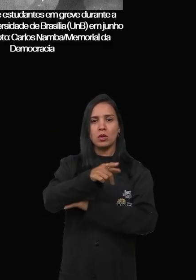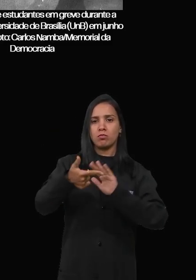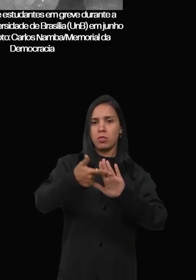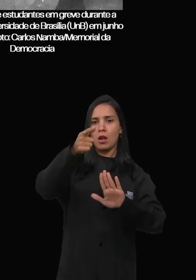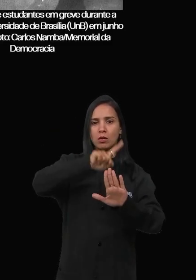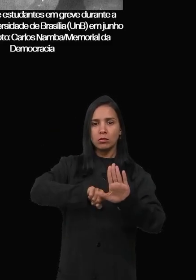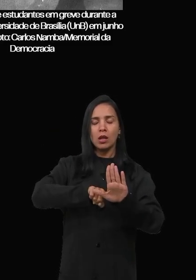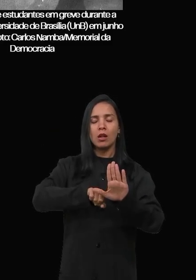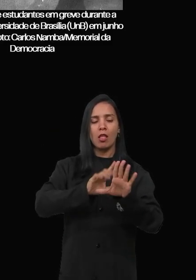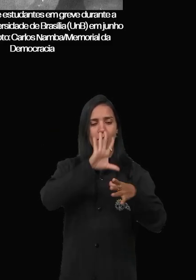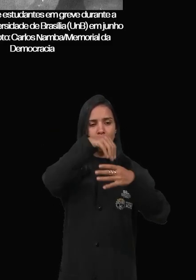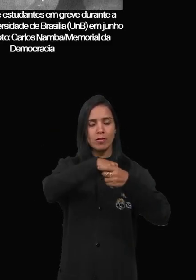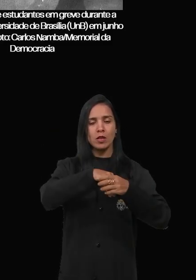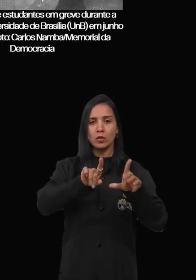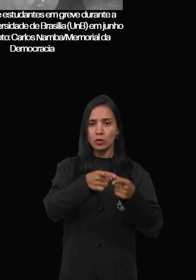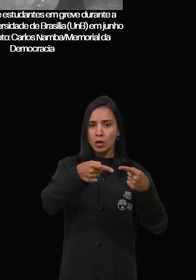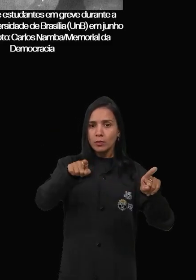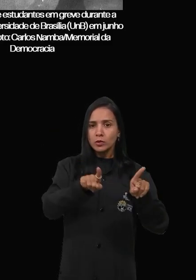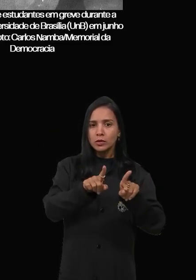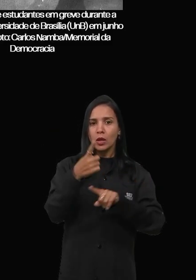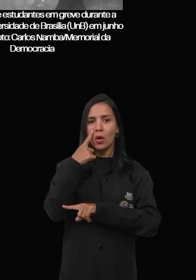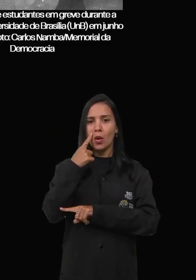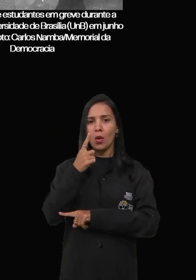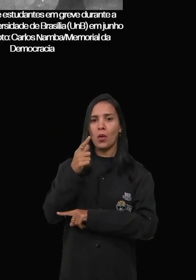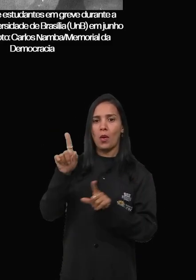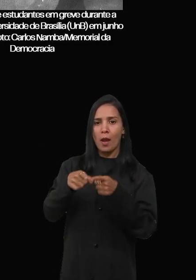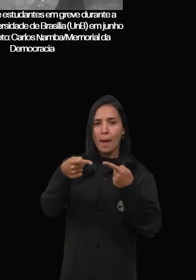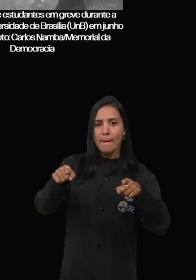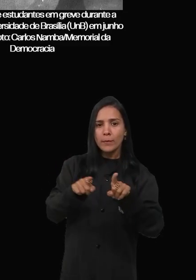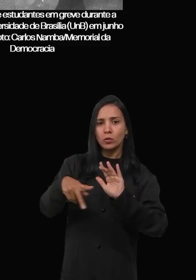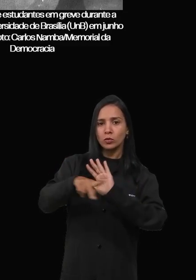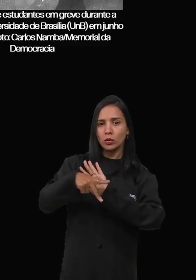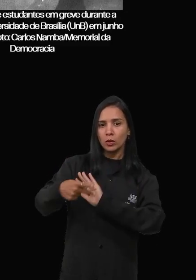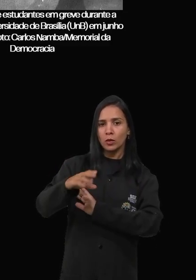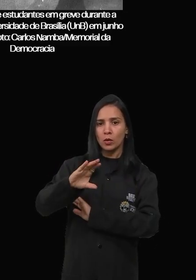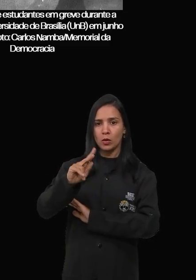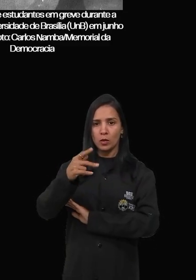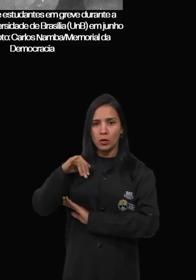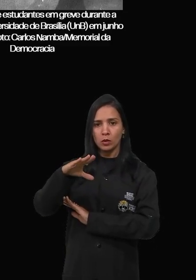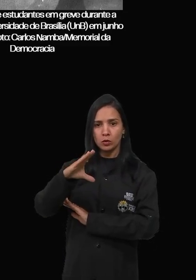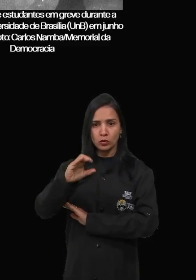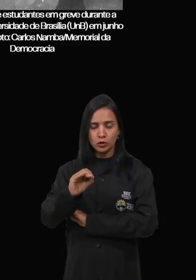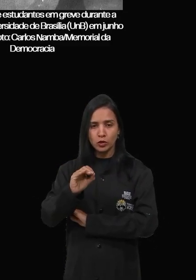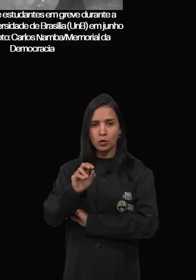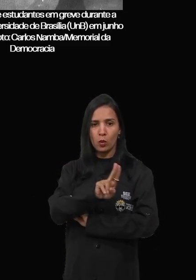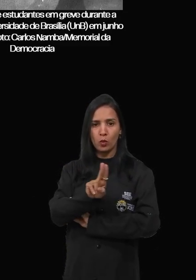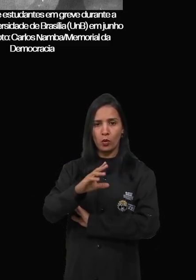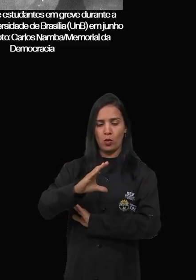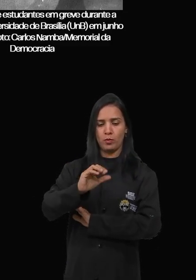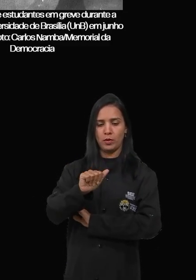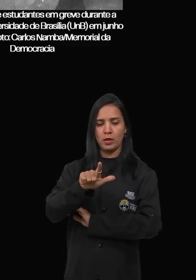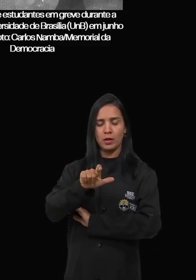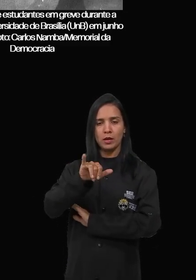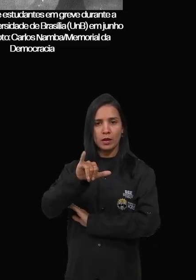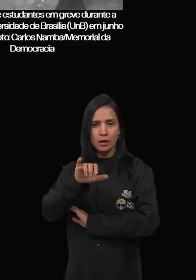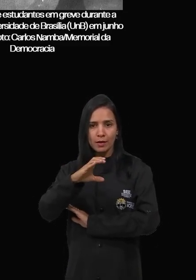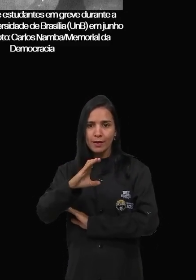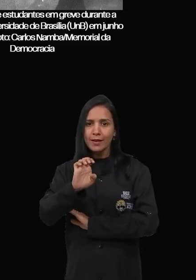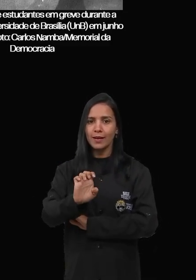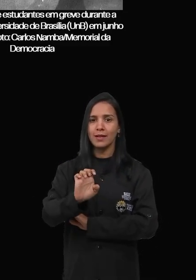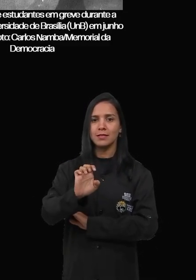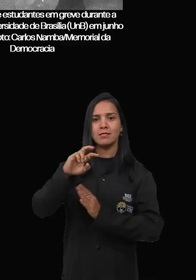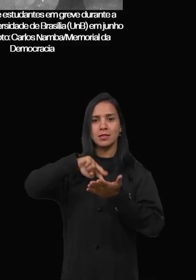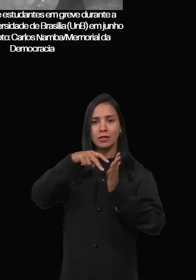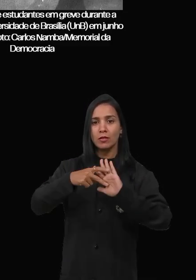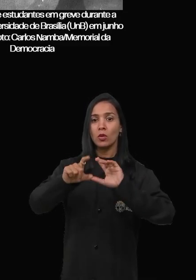regime. Cálice é um exemplo forte, né? A palavra cálice, ela representa ao mesmo tempo o